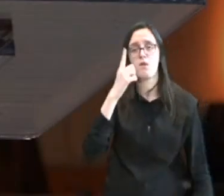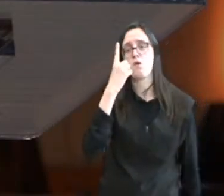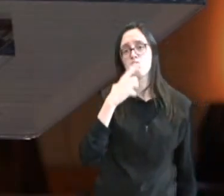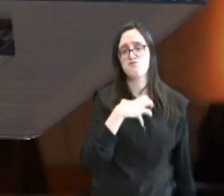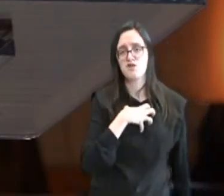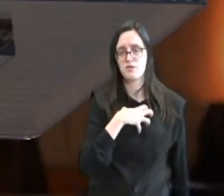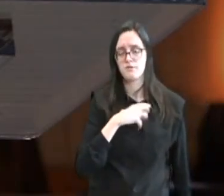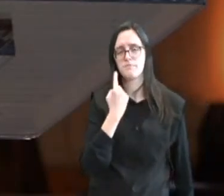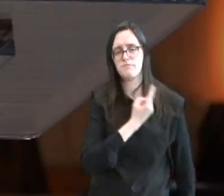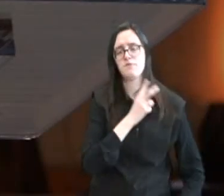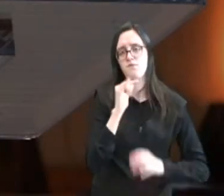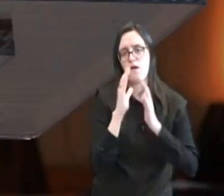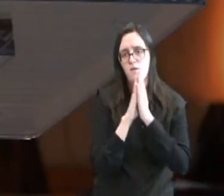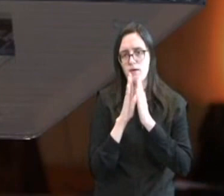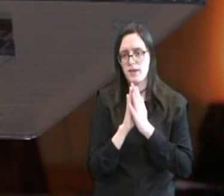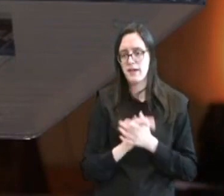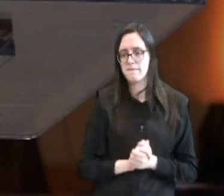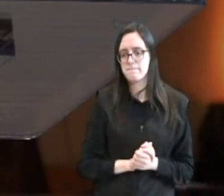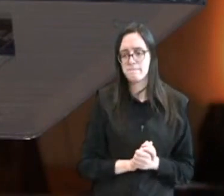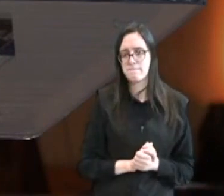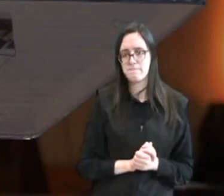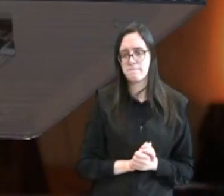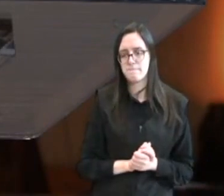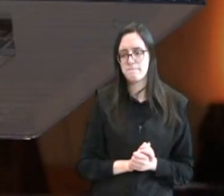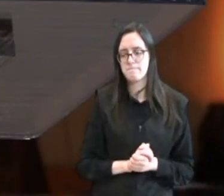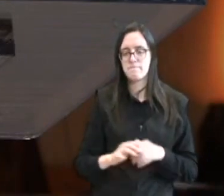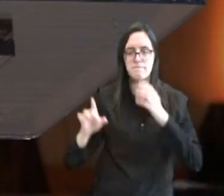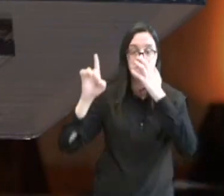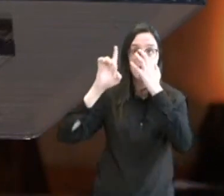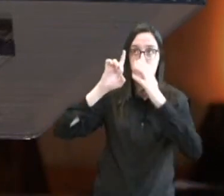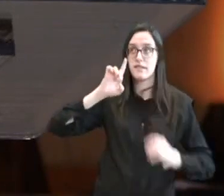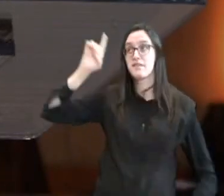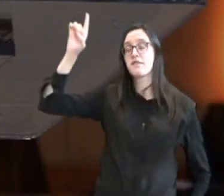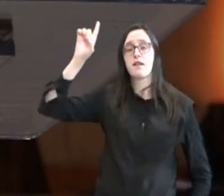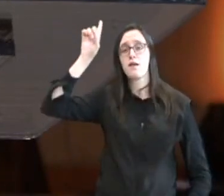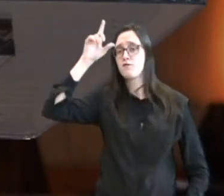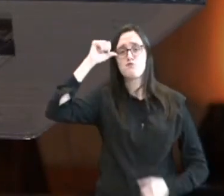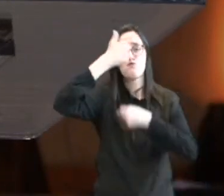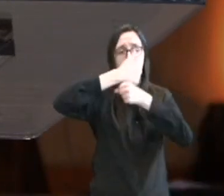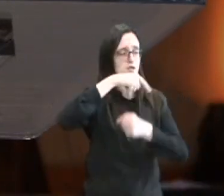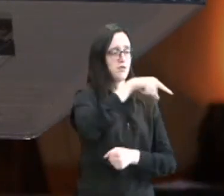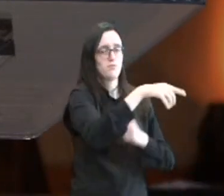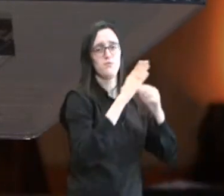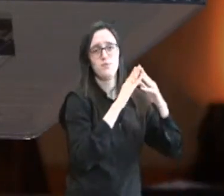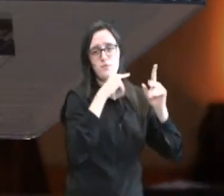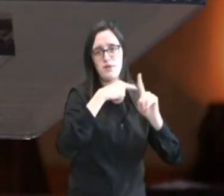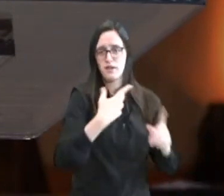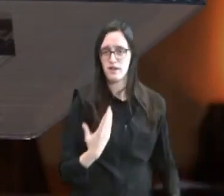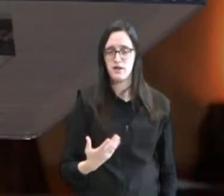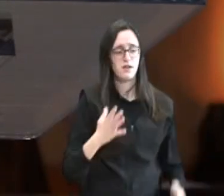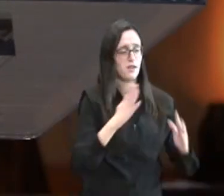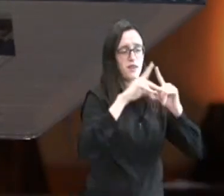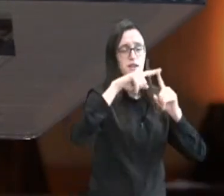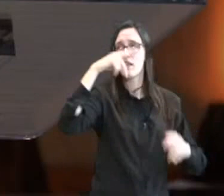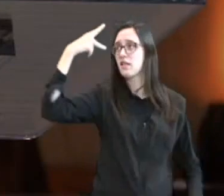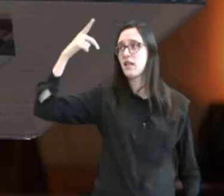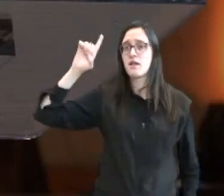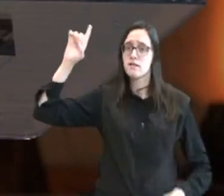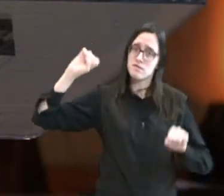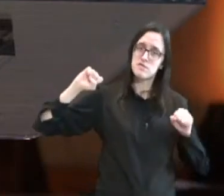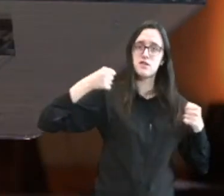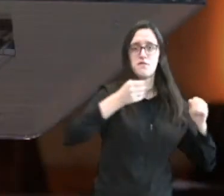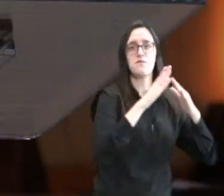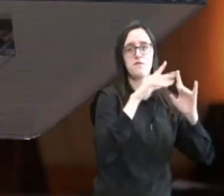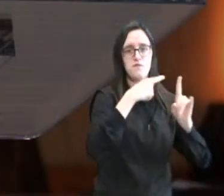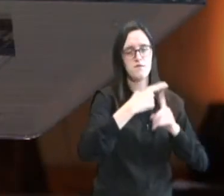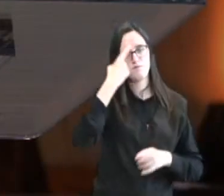vamos orar. Vamos orar. Deus é o dono da igreja. É Ele que defende a igreja.